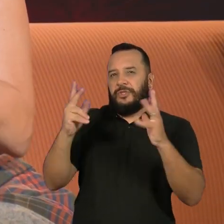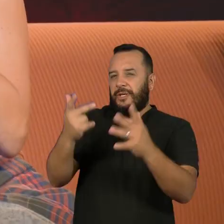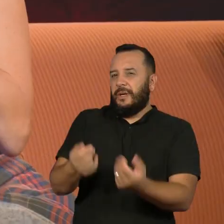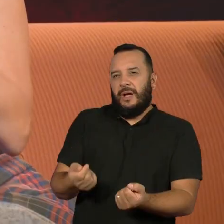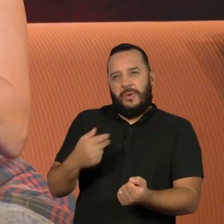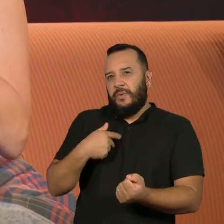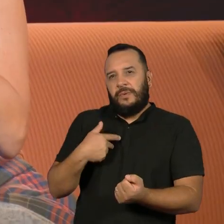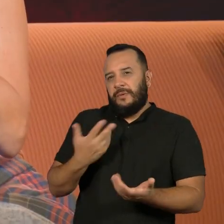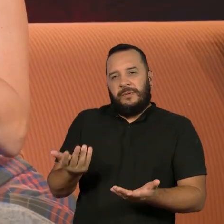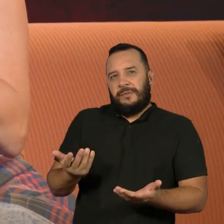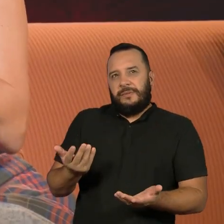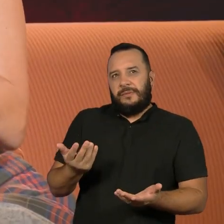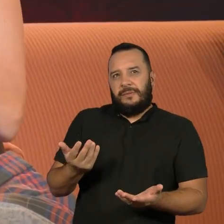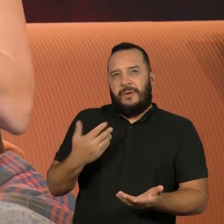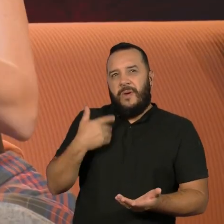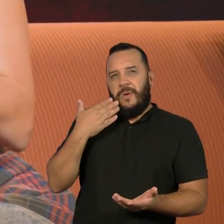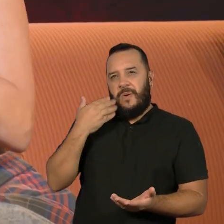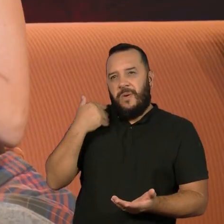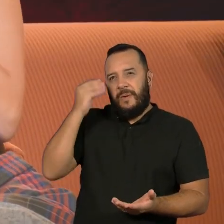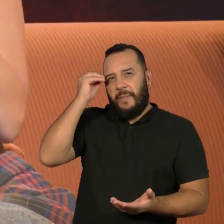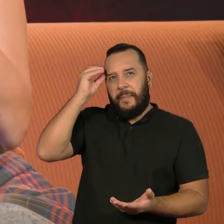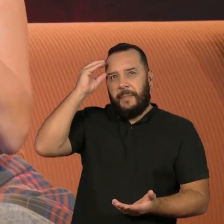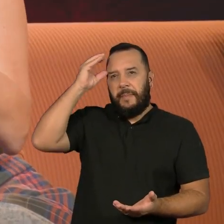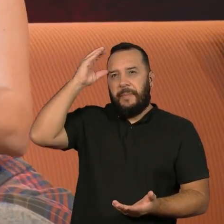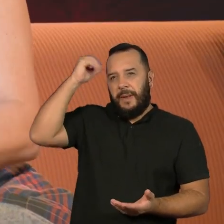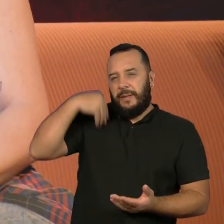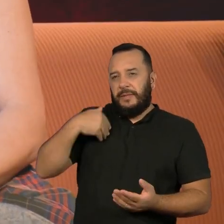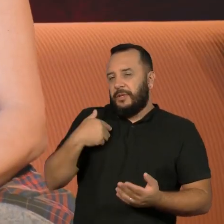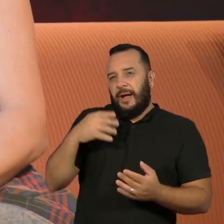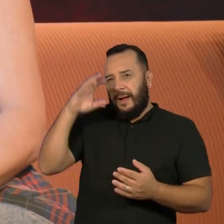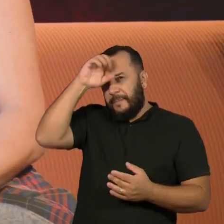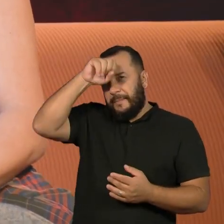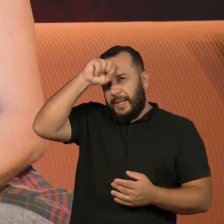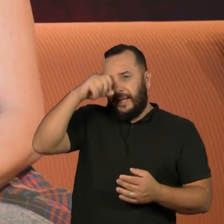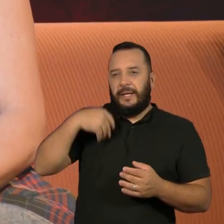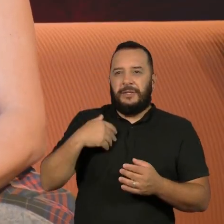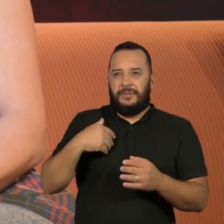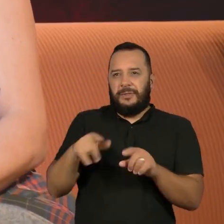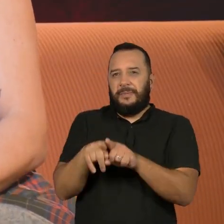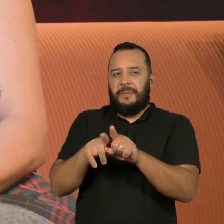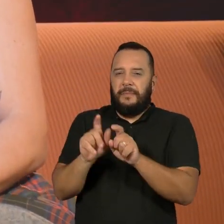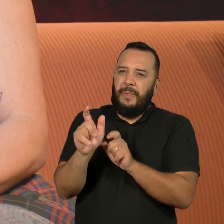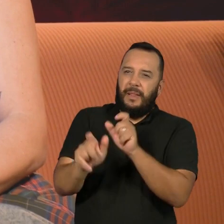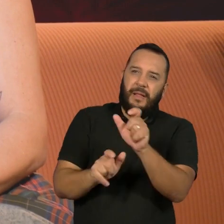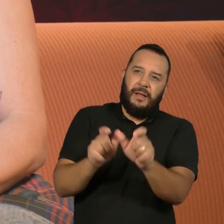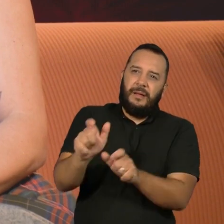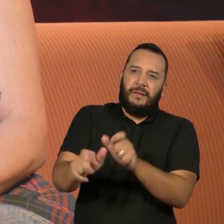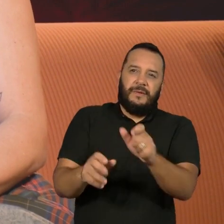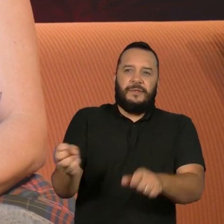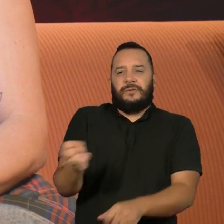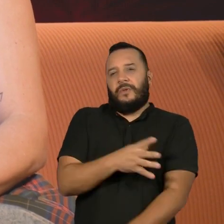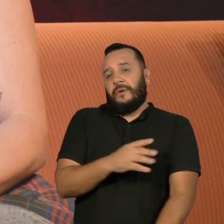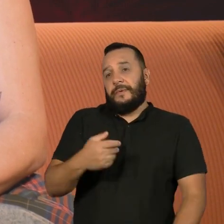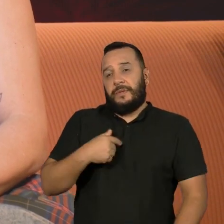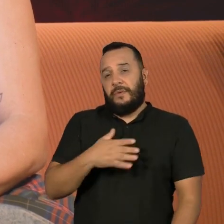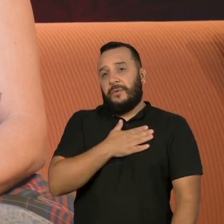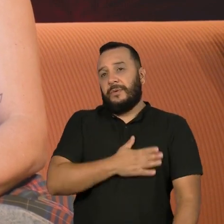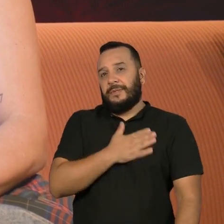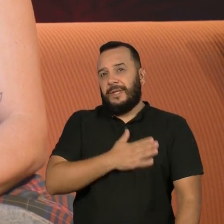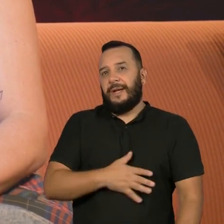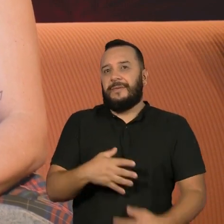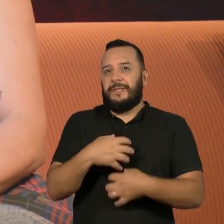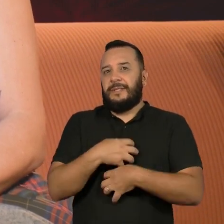isso acrescenta, enfim, enriquece, né? O nosso vocabulário e tudo. Era uma coisa muito particular minha, que eu gostava muito, assim, me fazia muito